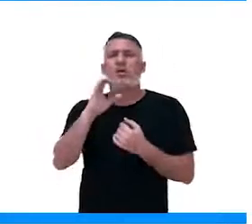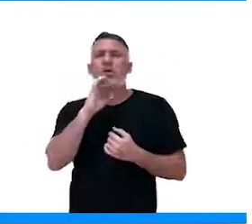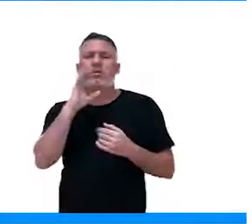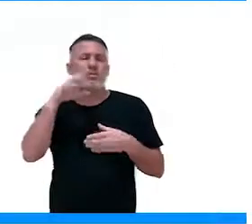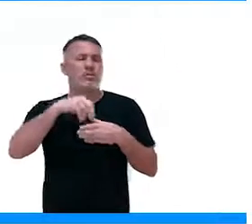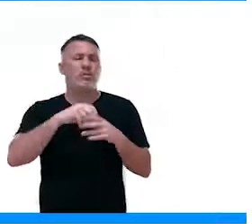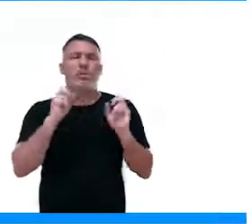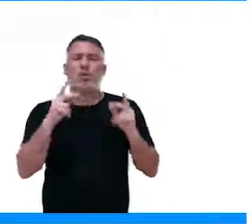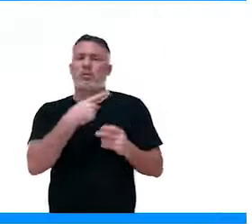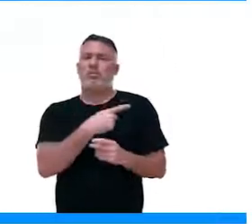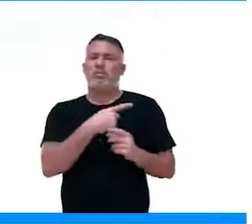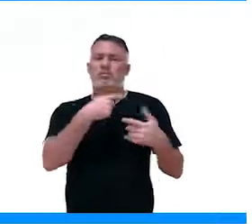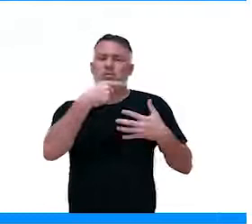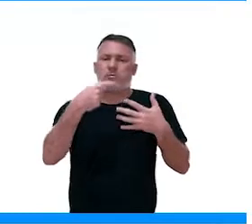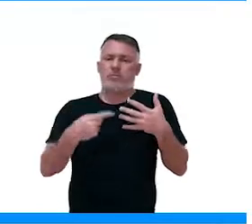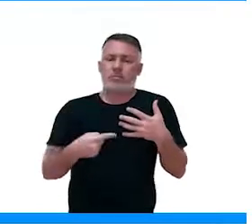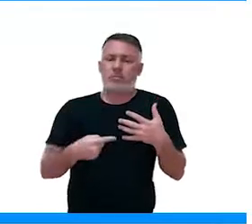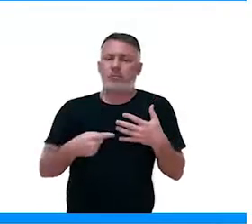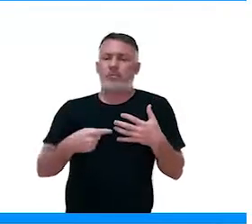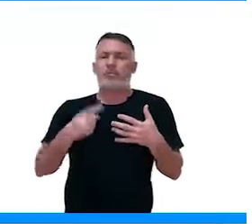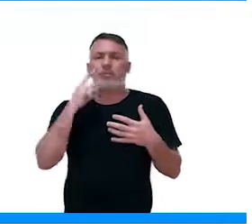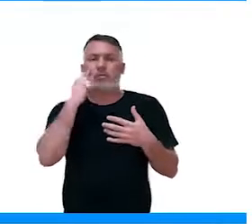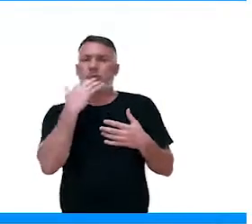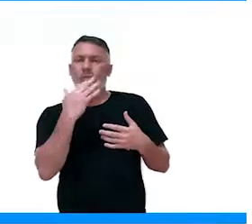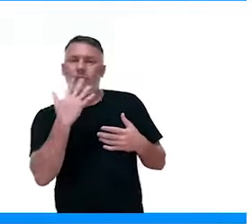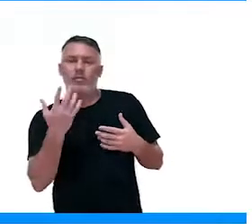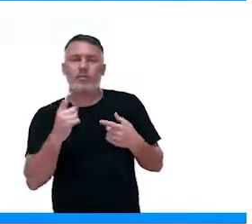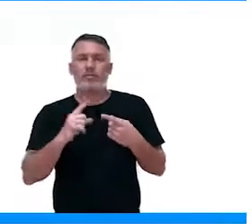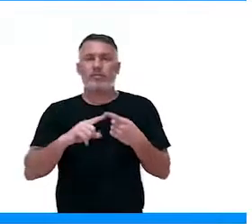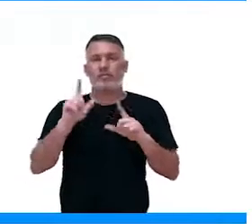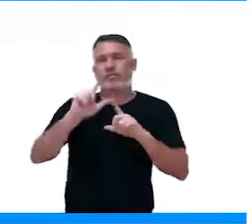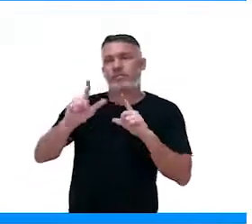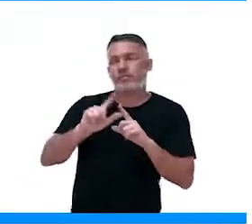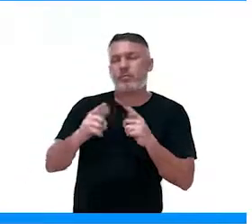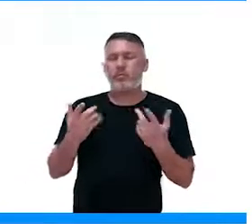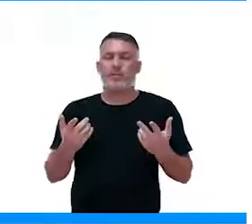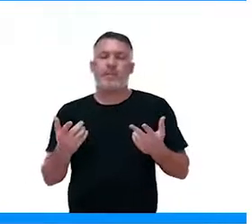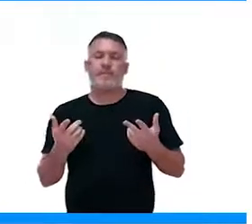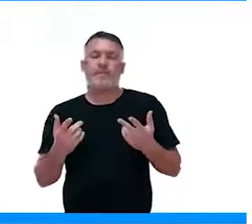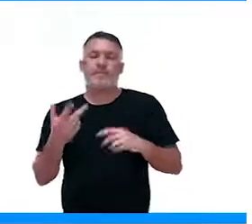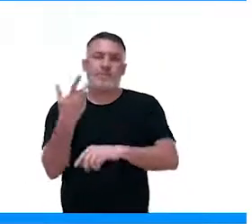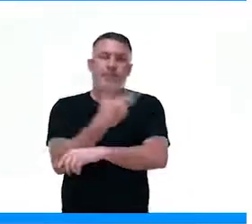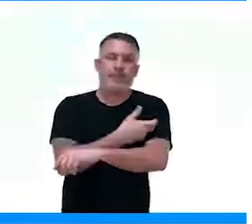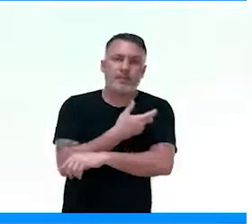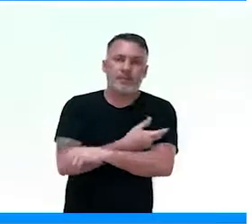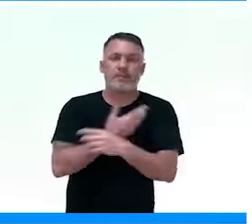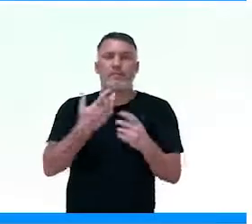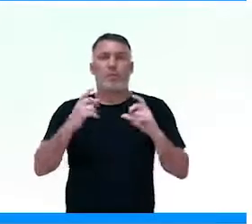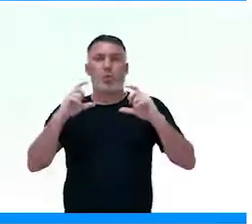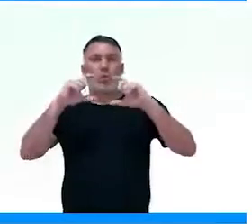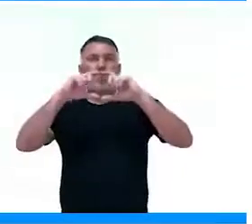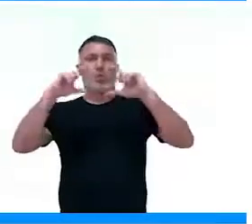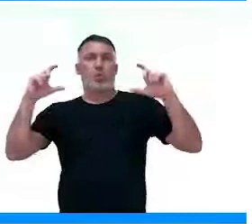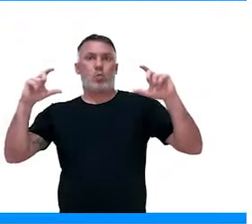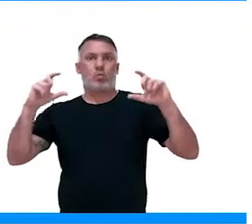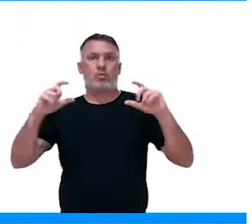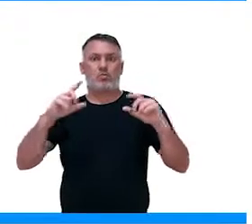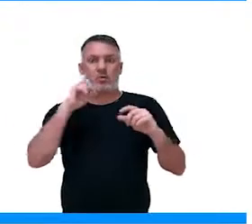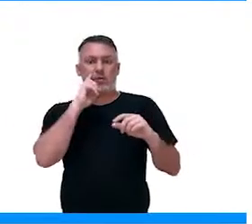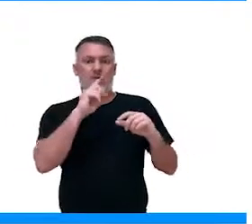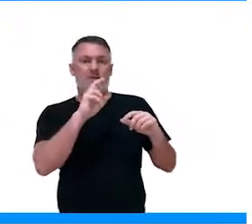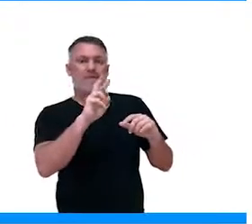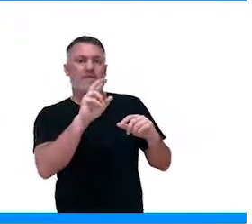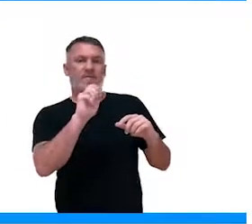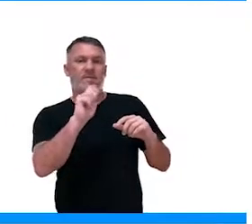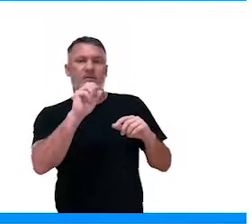de conhecimento, estão nesse cartaz. As cores, né? As letras, vacine-se em letra maiúscula